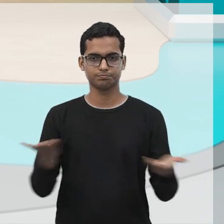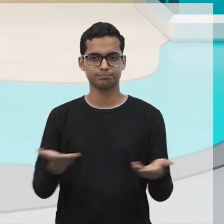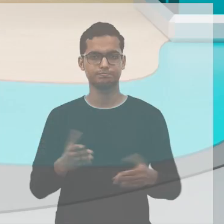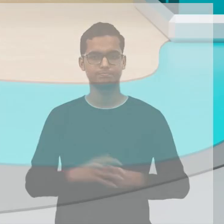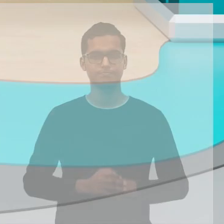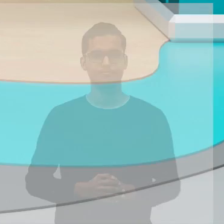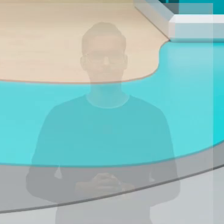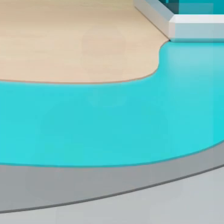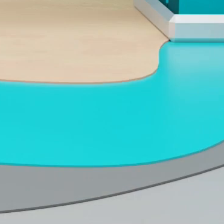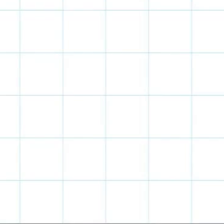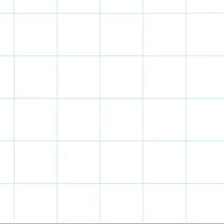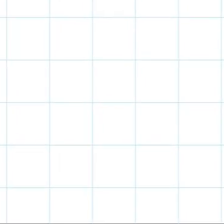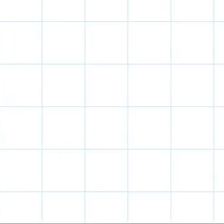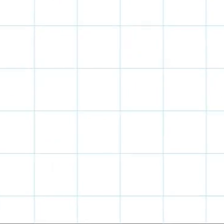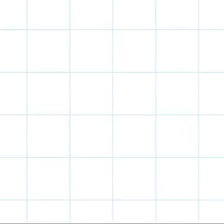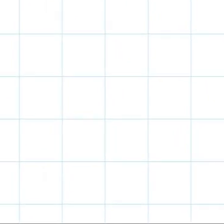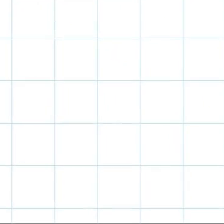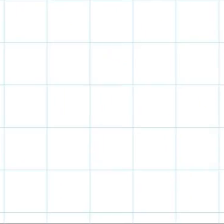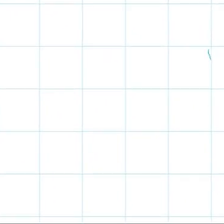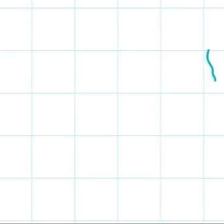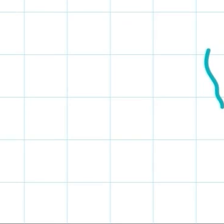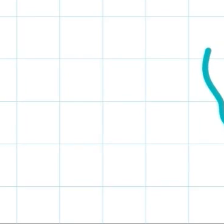aula.